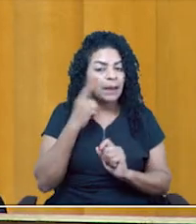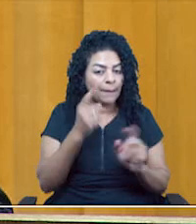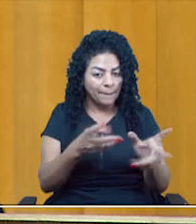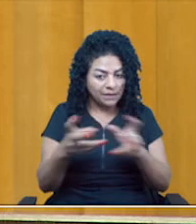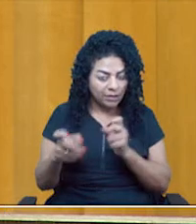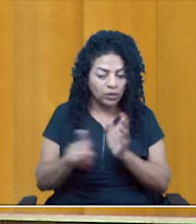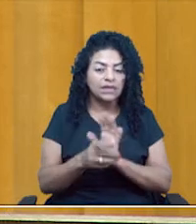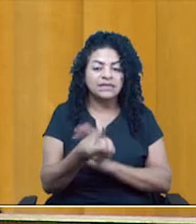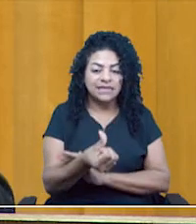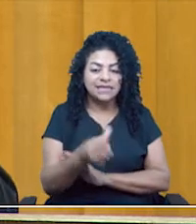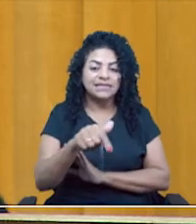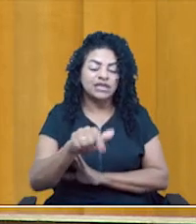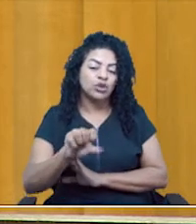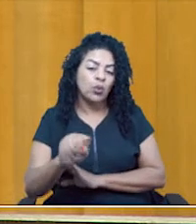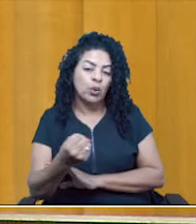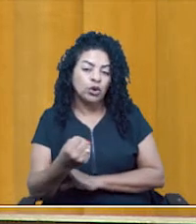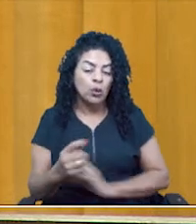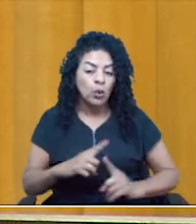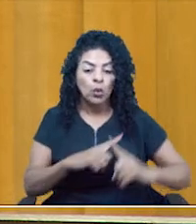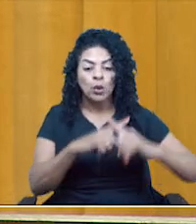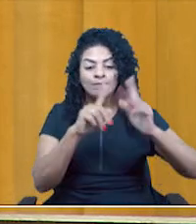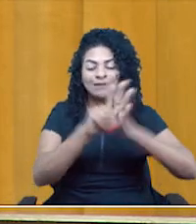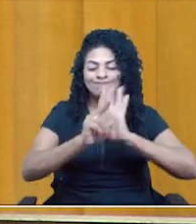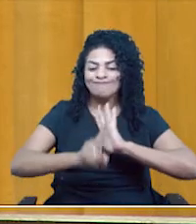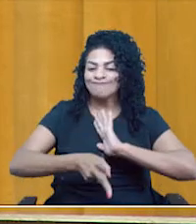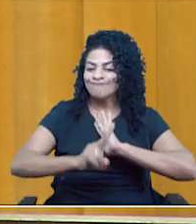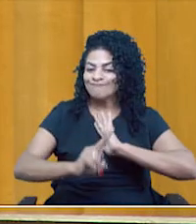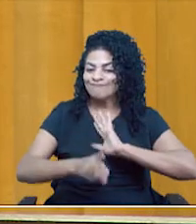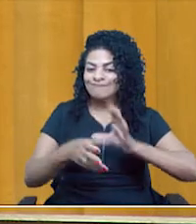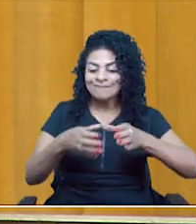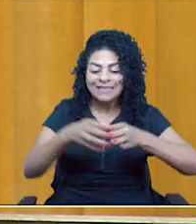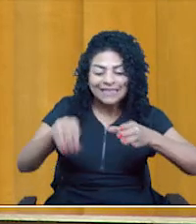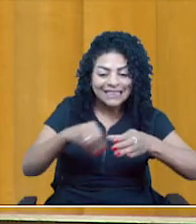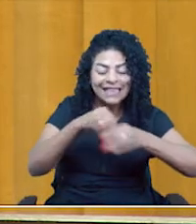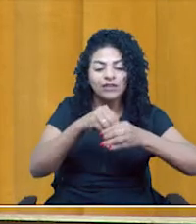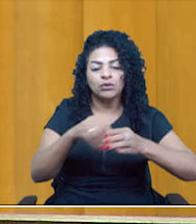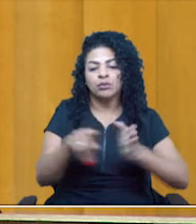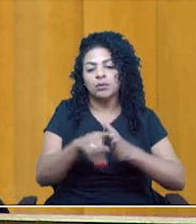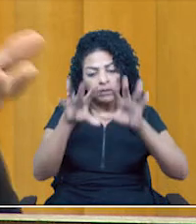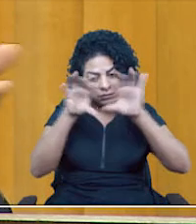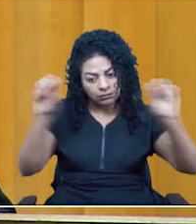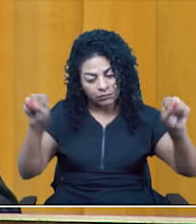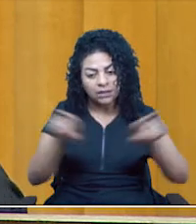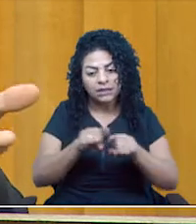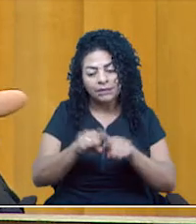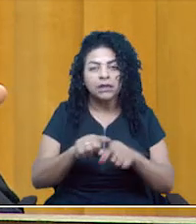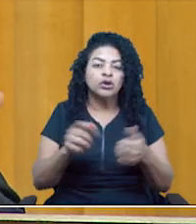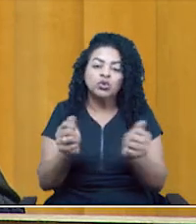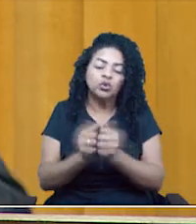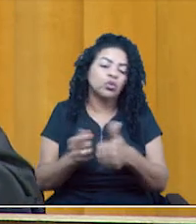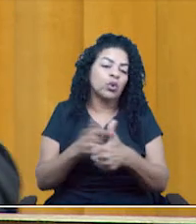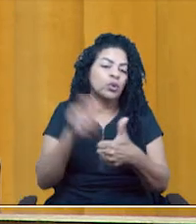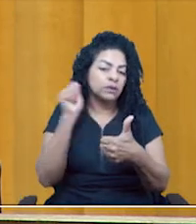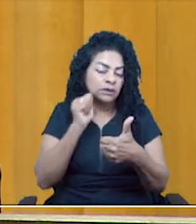8 vezes no mesmo tribunal. Entre servidores e magistrados que, teoricamente, deveriam ter as mesmas